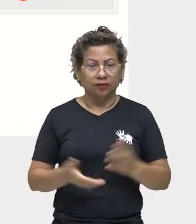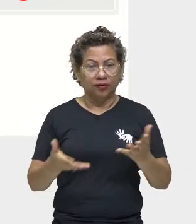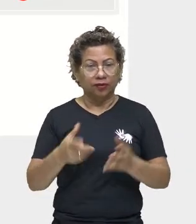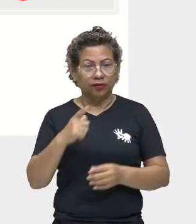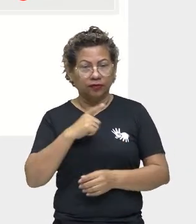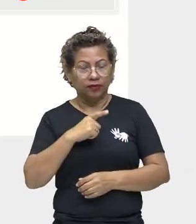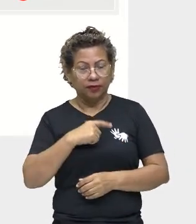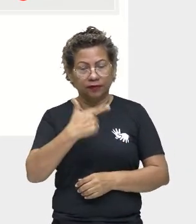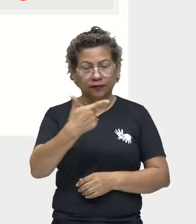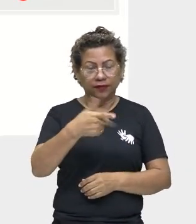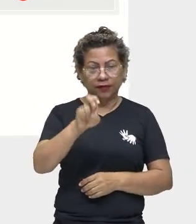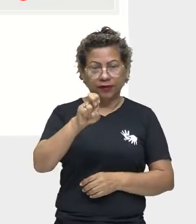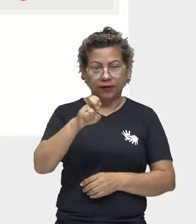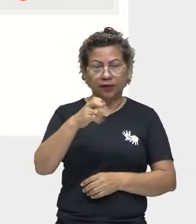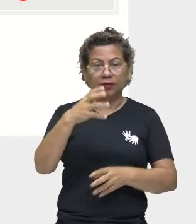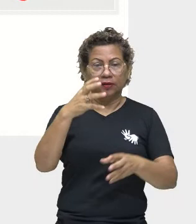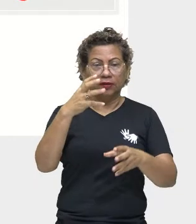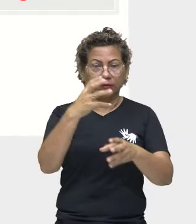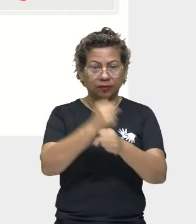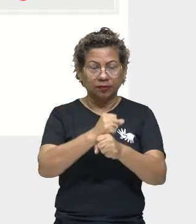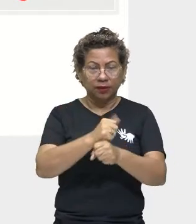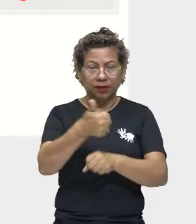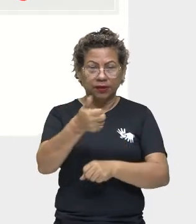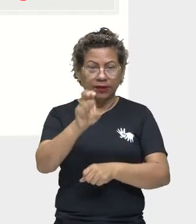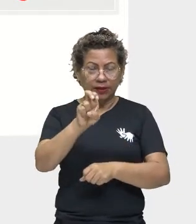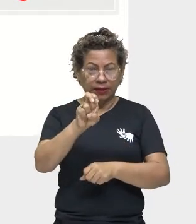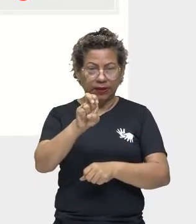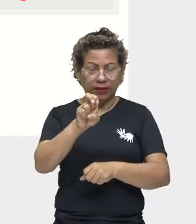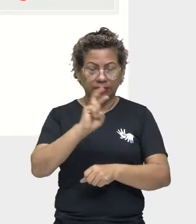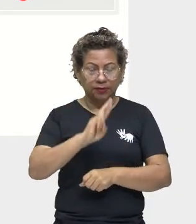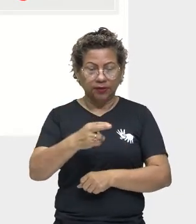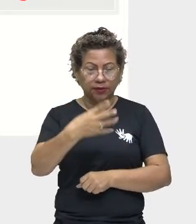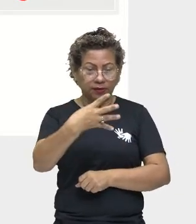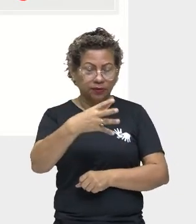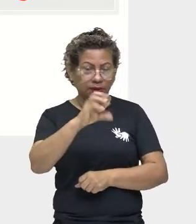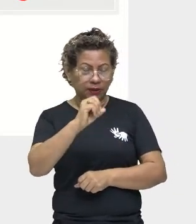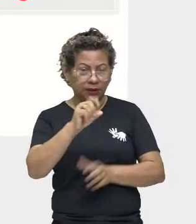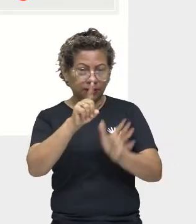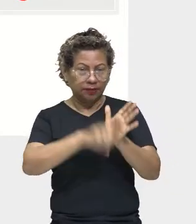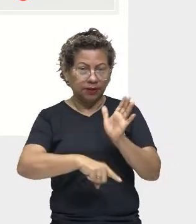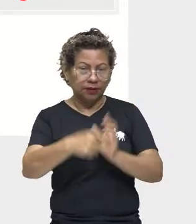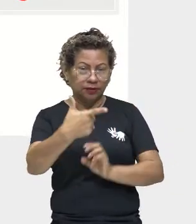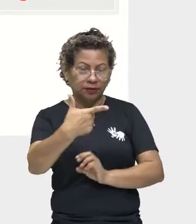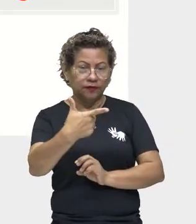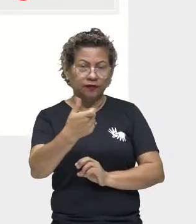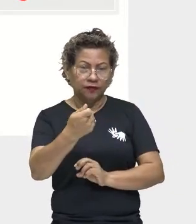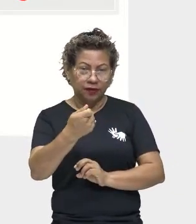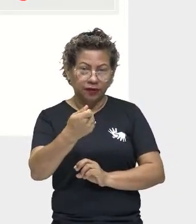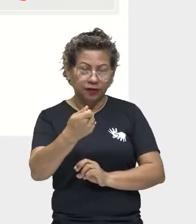25 mais 15, eu tenho 40. 40 menos 20 vai dar